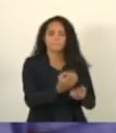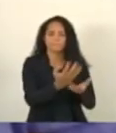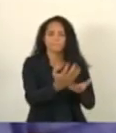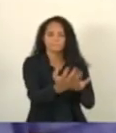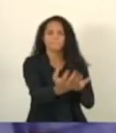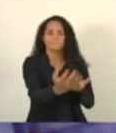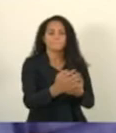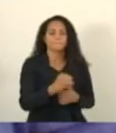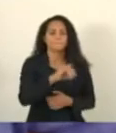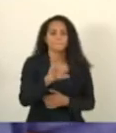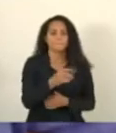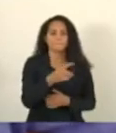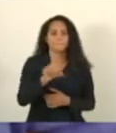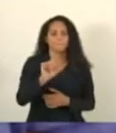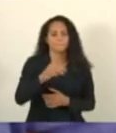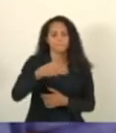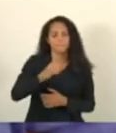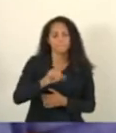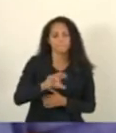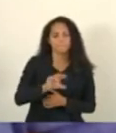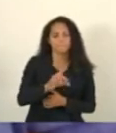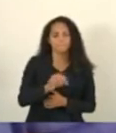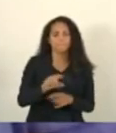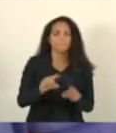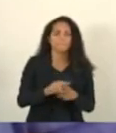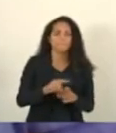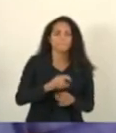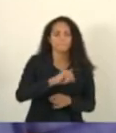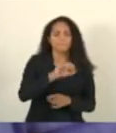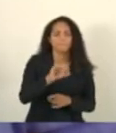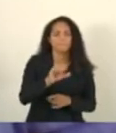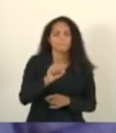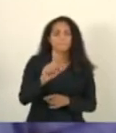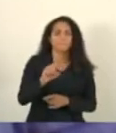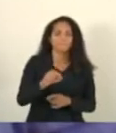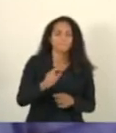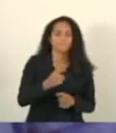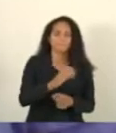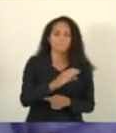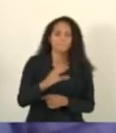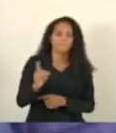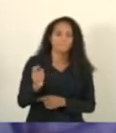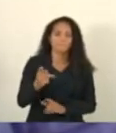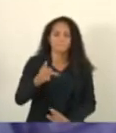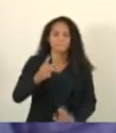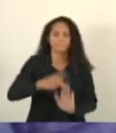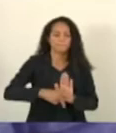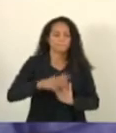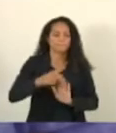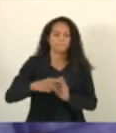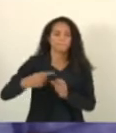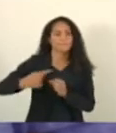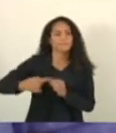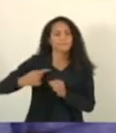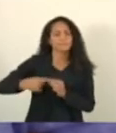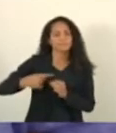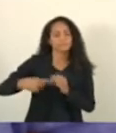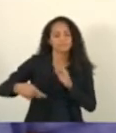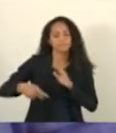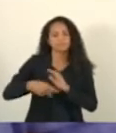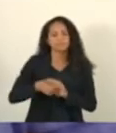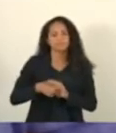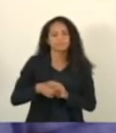Marcos Gava, José Fonseca da Silva, coordenador do Programa Municipal